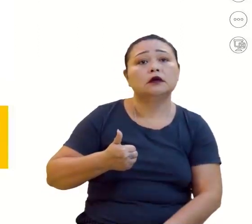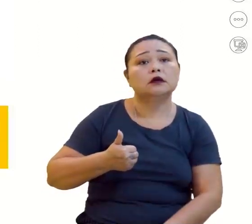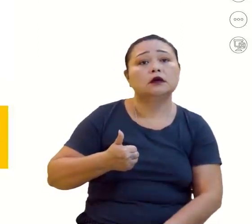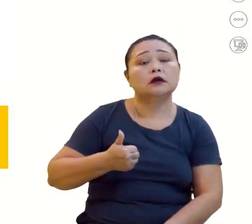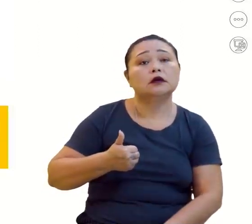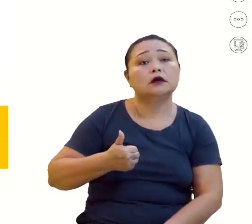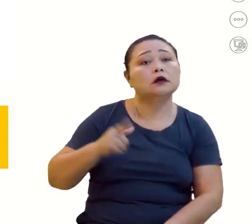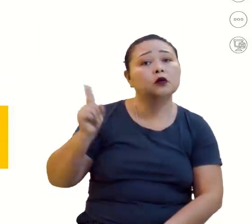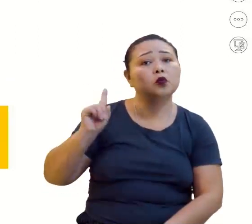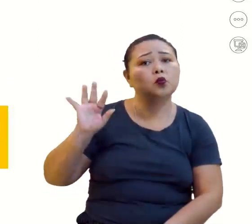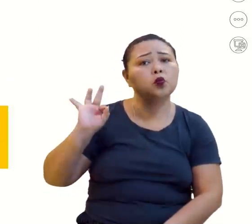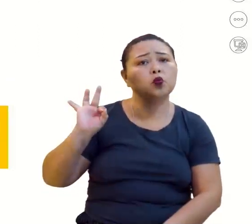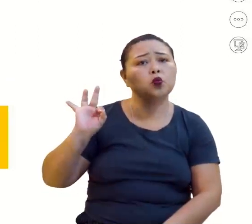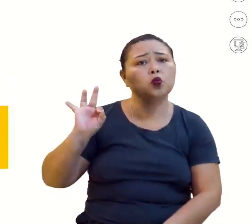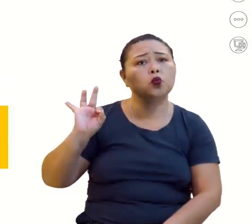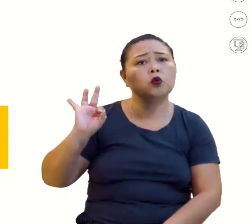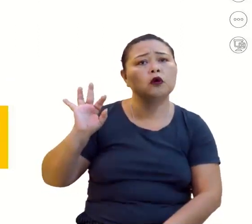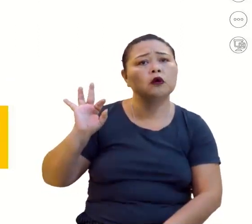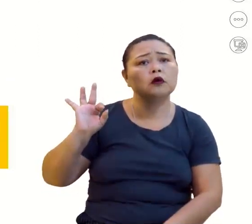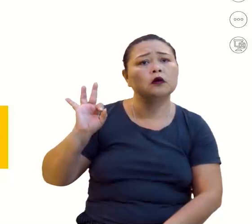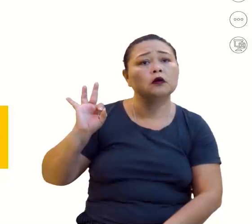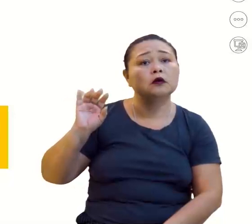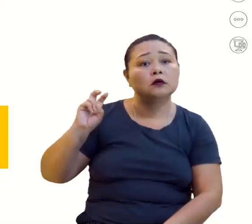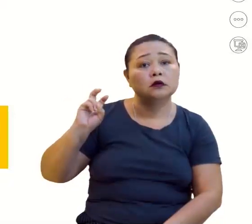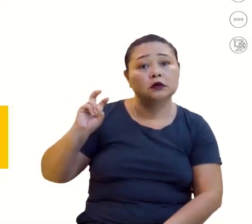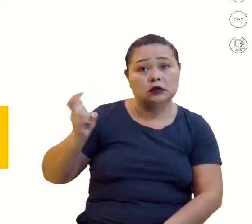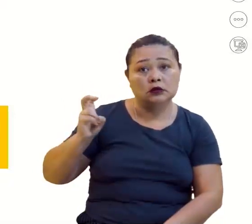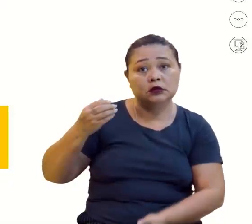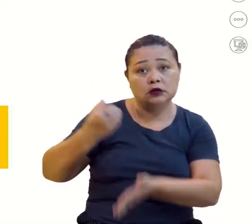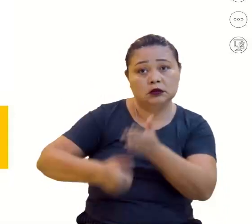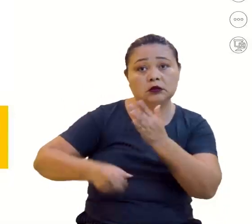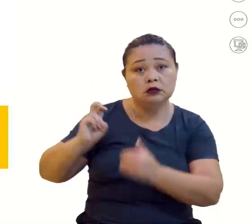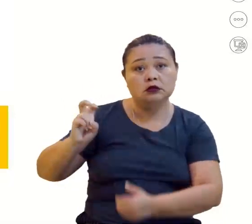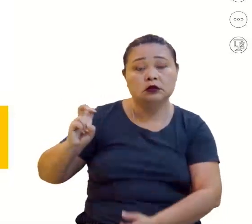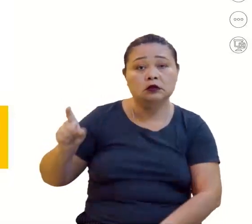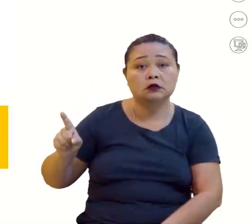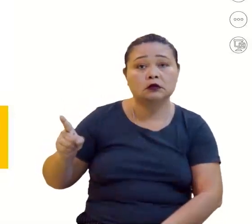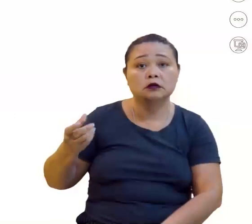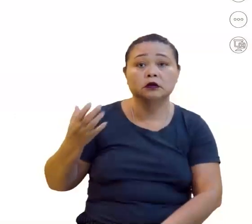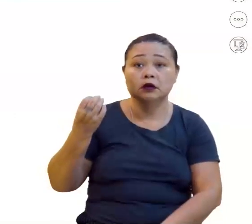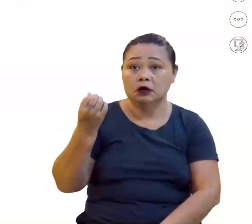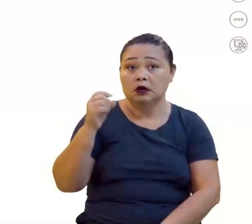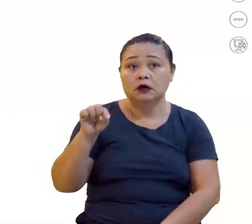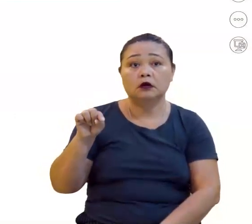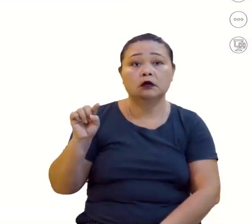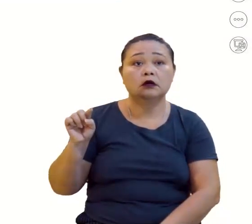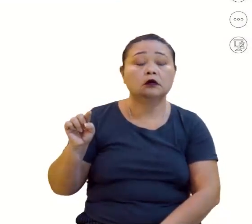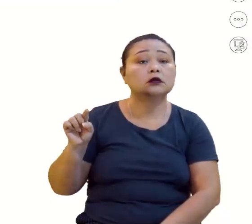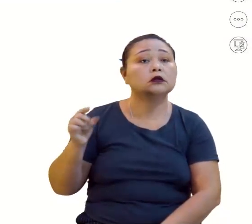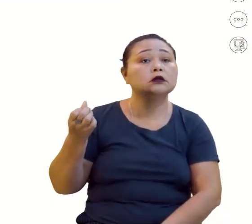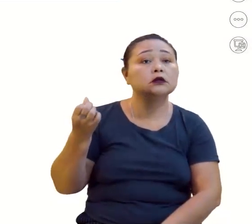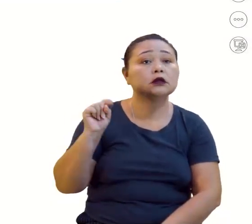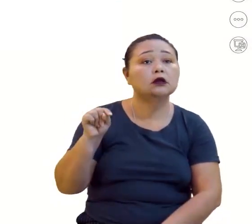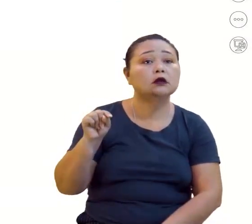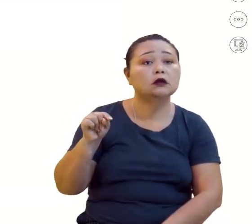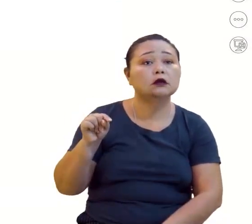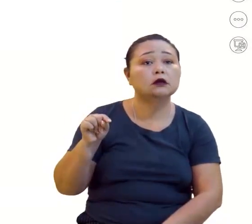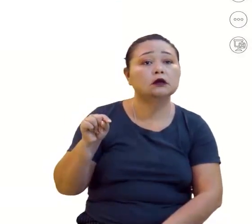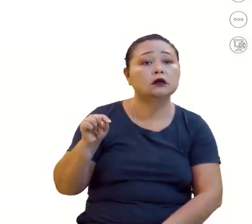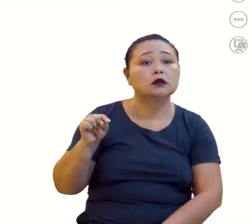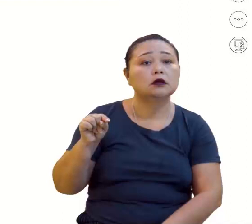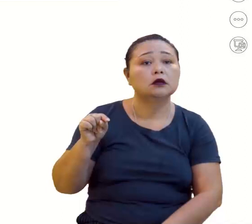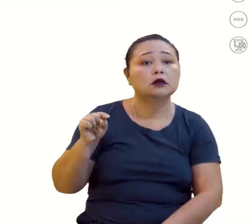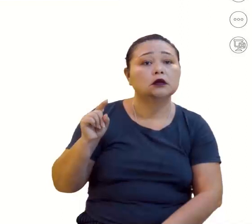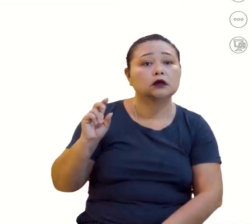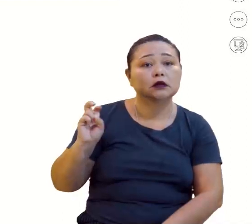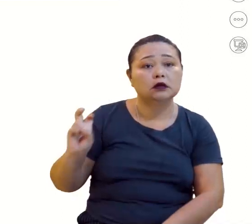Aqui o desconto de R$5, né? Vamos lá, no desconto de dá R$5. 6 mil, vamos lá, 6 mil. Vamos lá, 6 mil, desconto de R$5. Vai ficar então, 15, aqui,